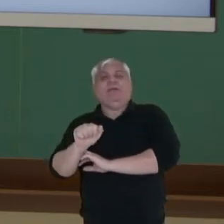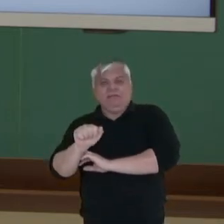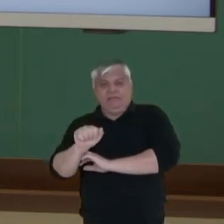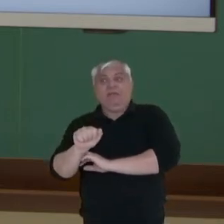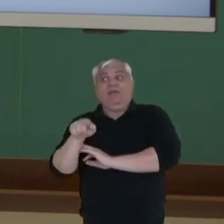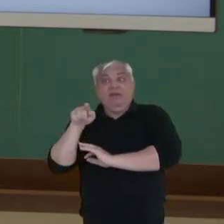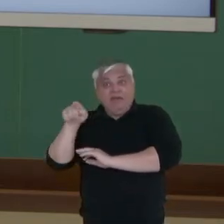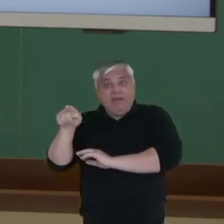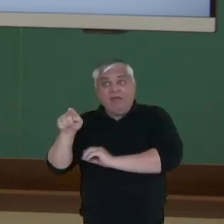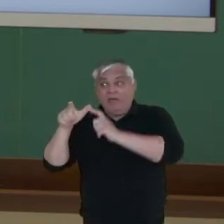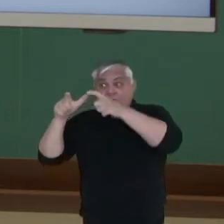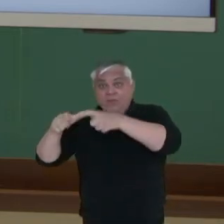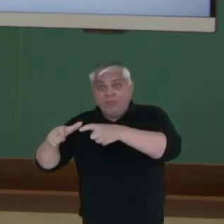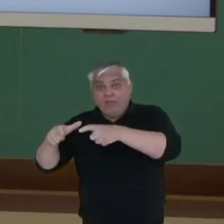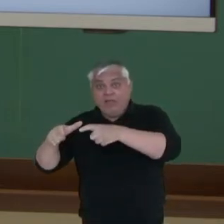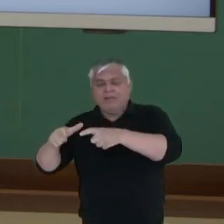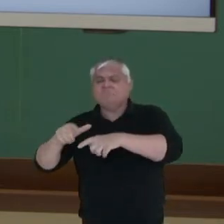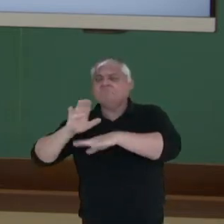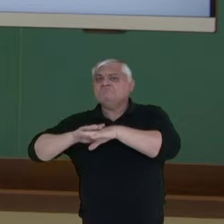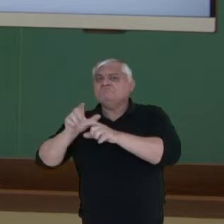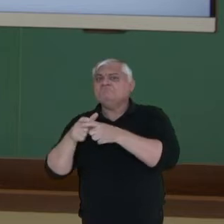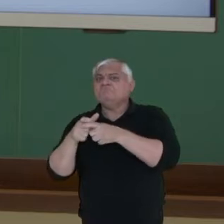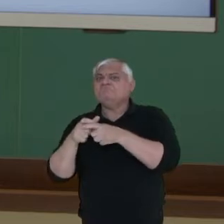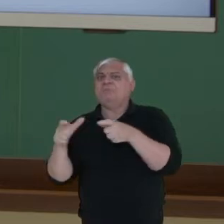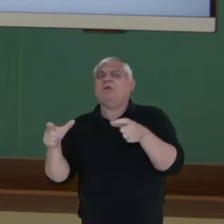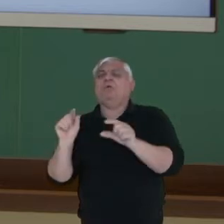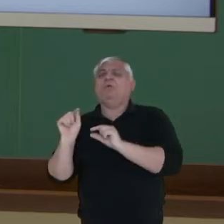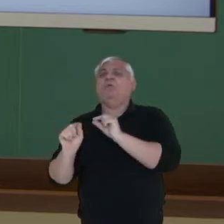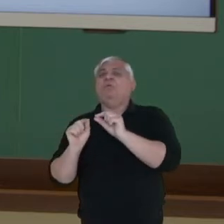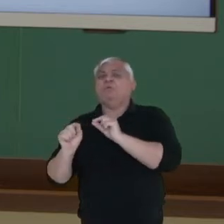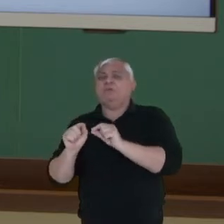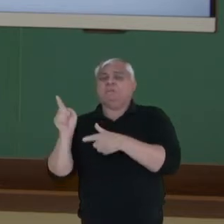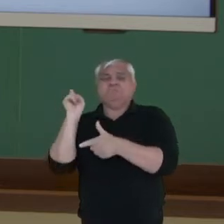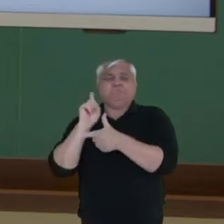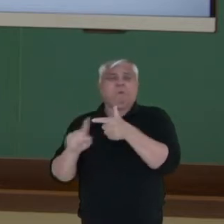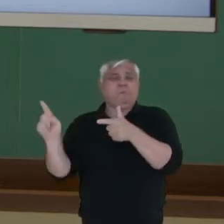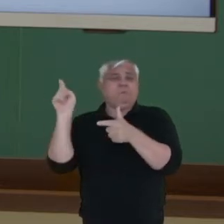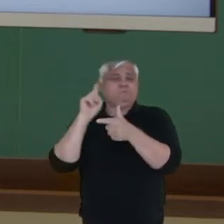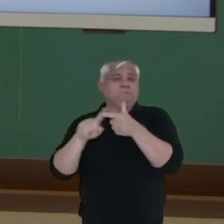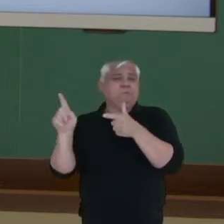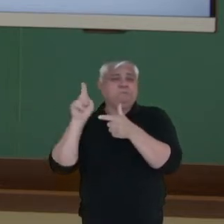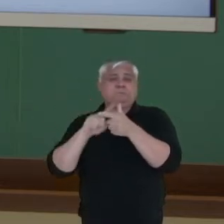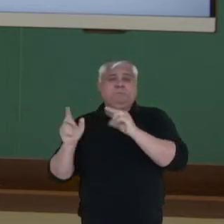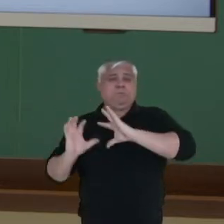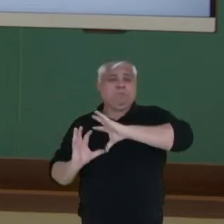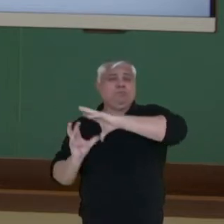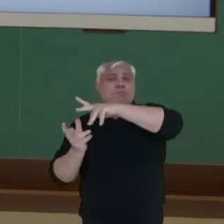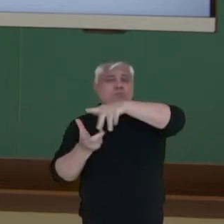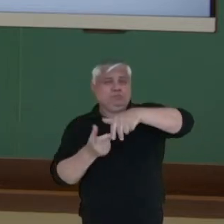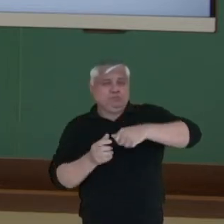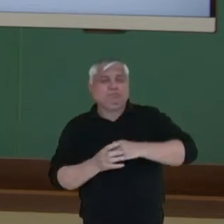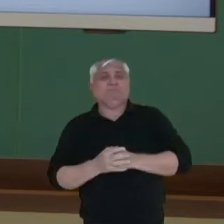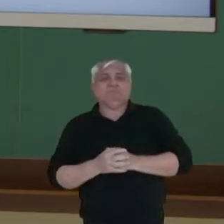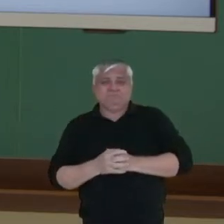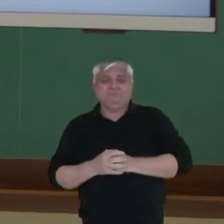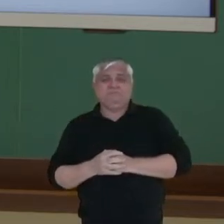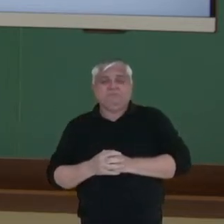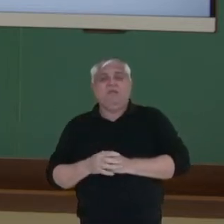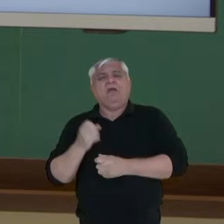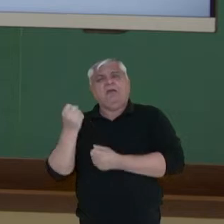a região com a maior probabilidade de conflito do mundo.